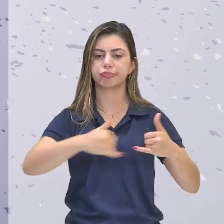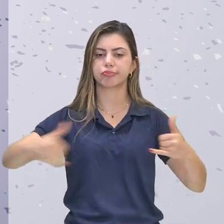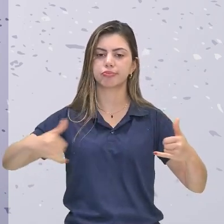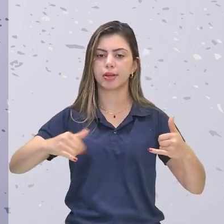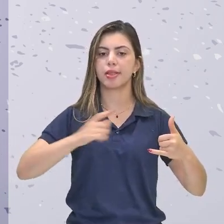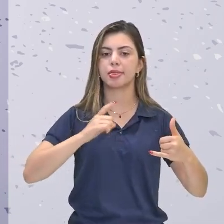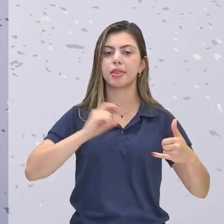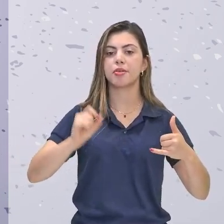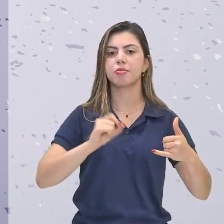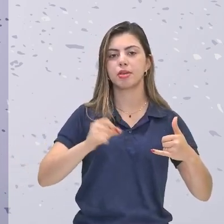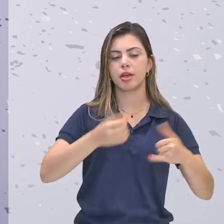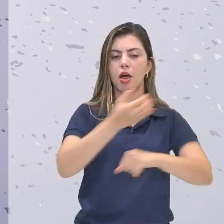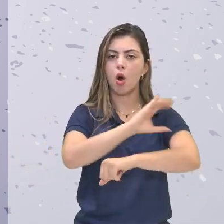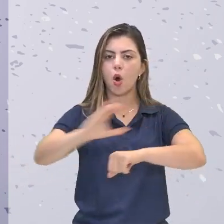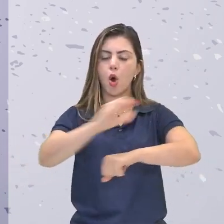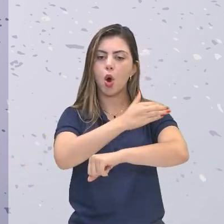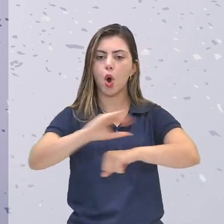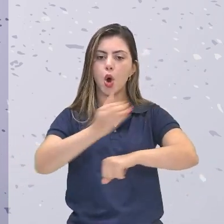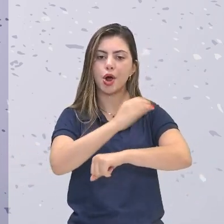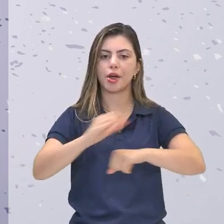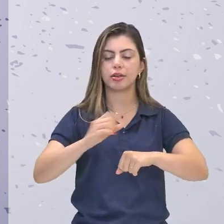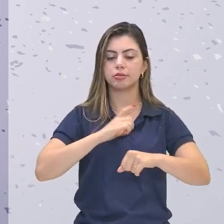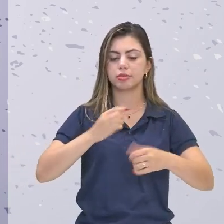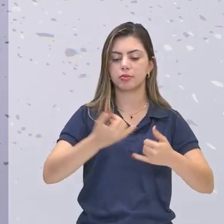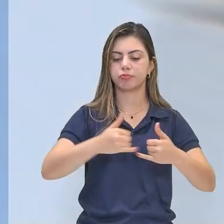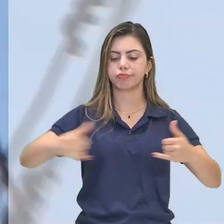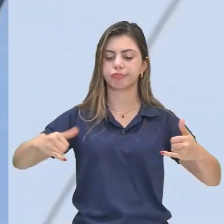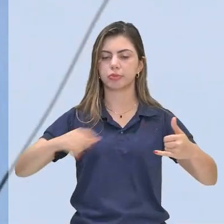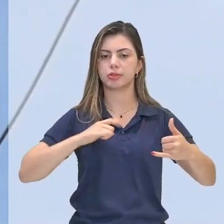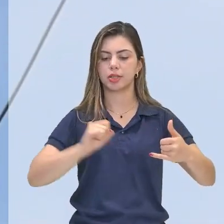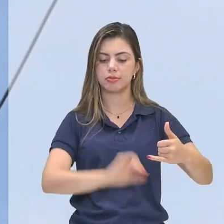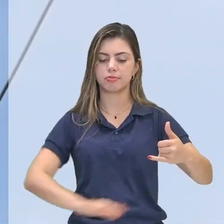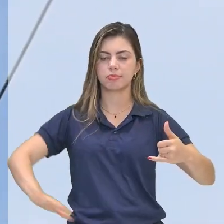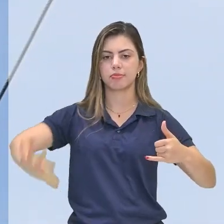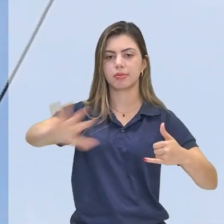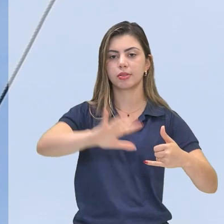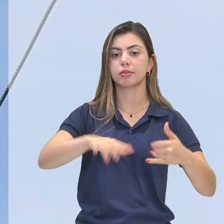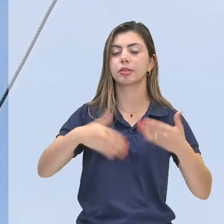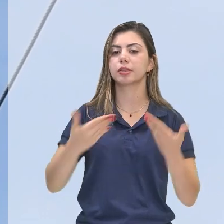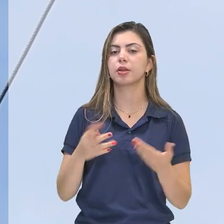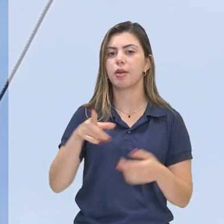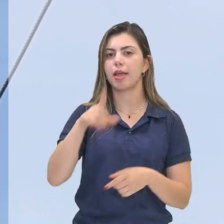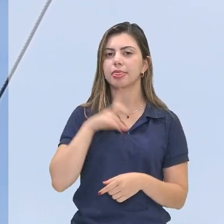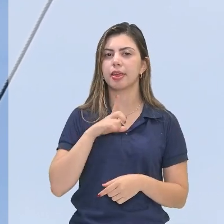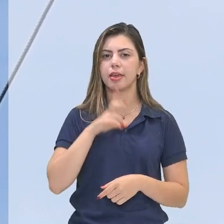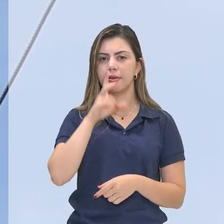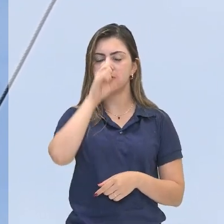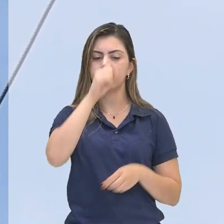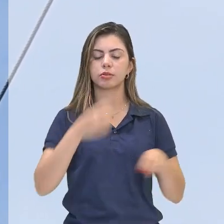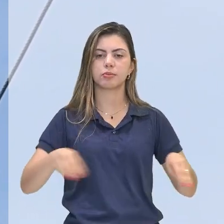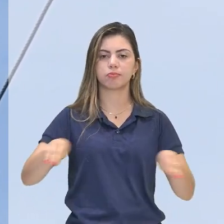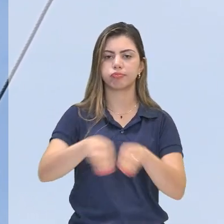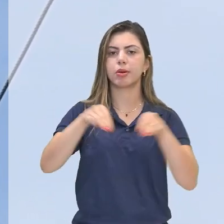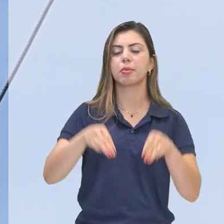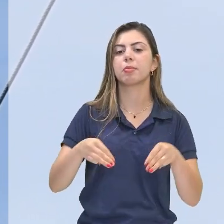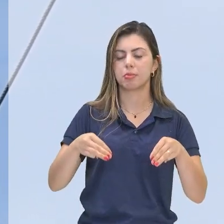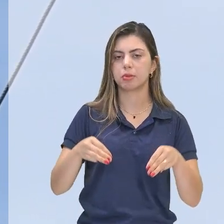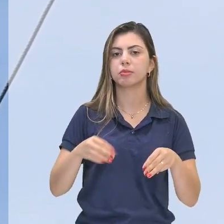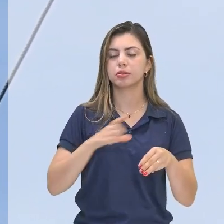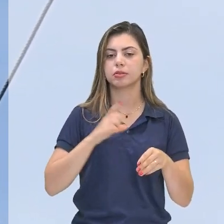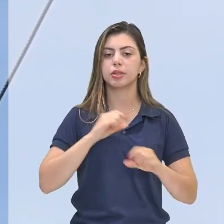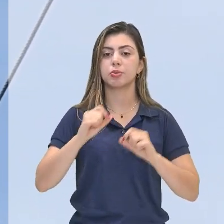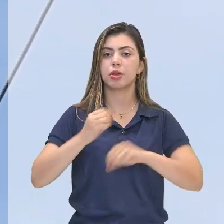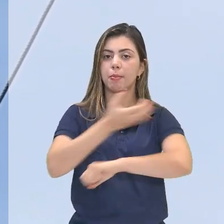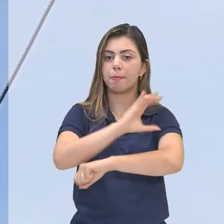percorrido por uma corrente elétrica, é colocado em um campo magnético uniforme. A força magnética que age sobre o fio condutor, percorrido por uma